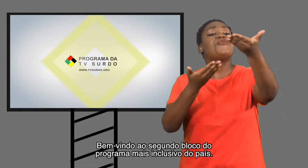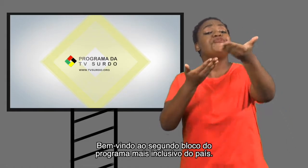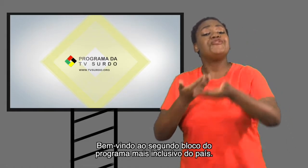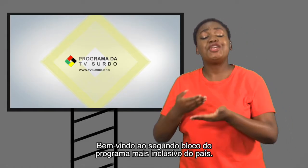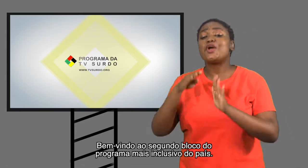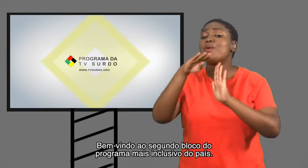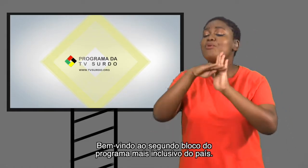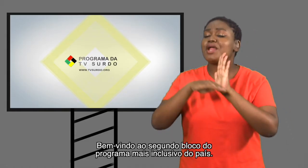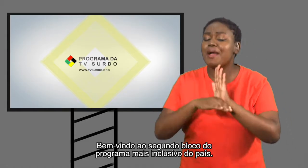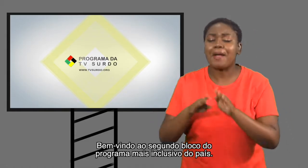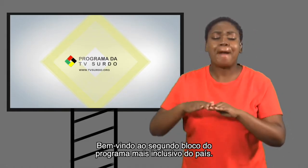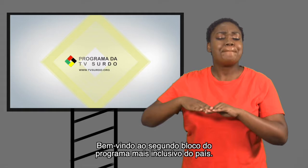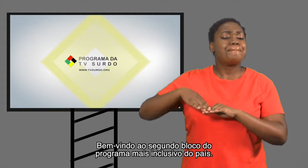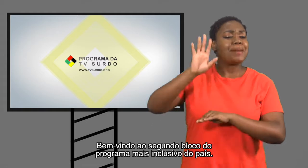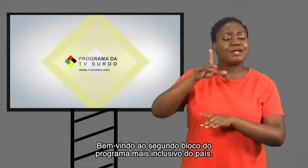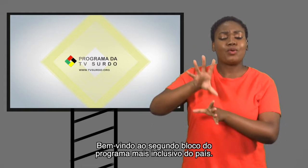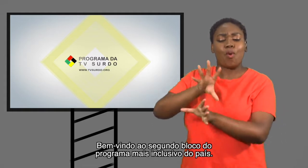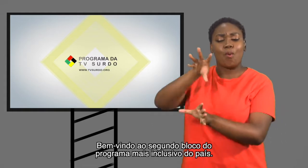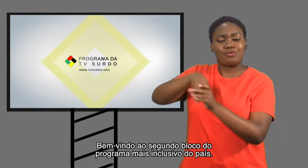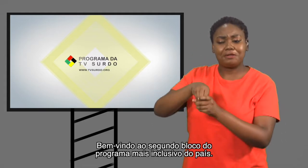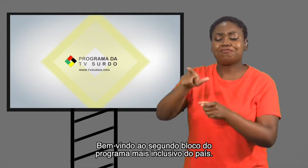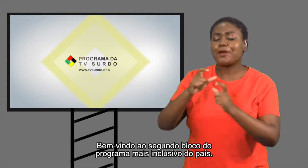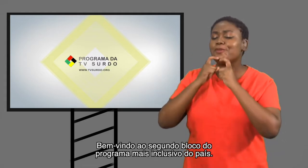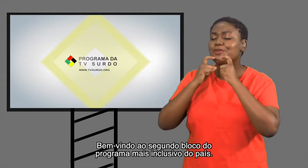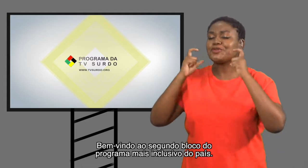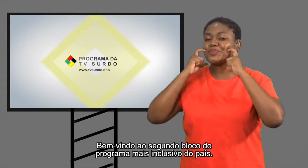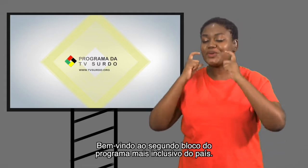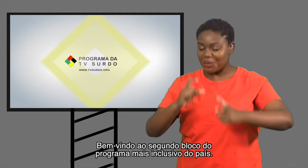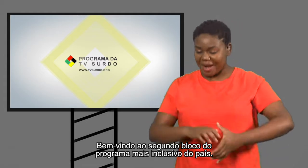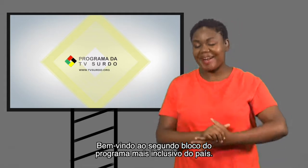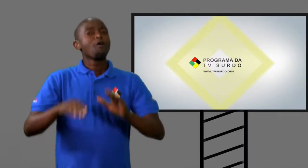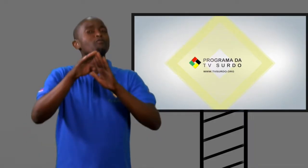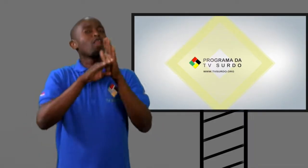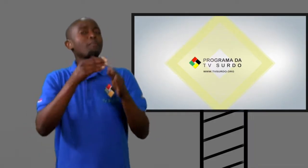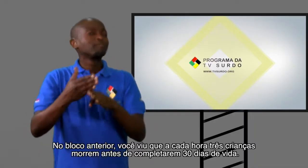Bem-vindo ao segundo bloco do programa mais inclusivo do país.